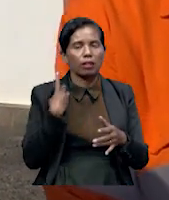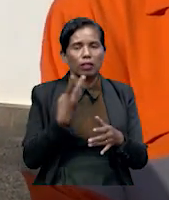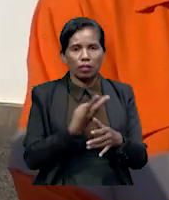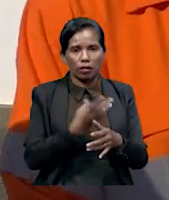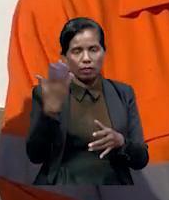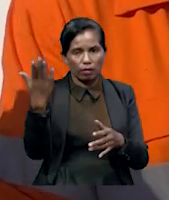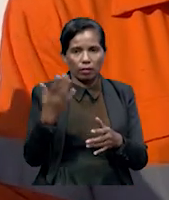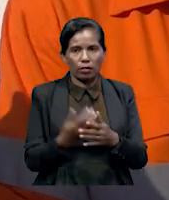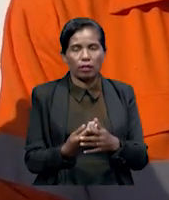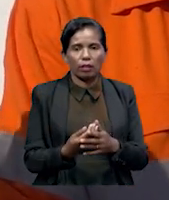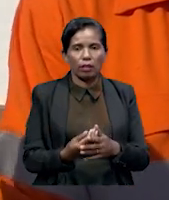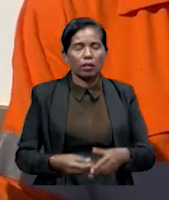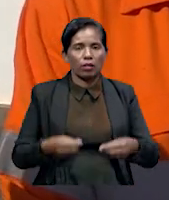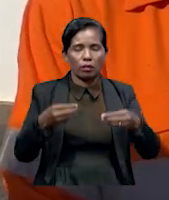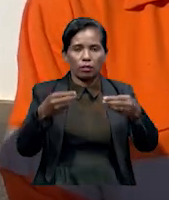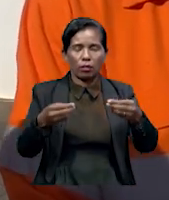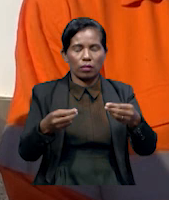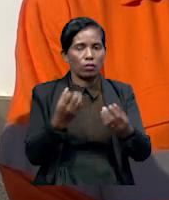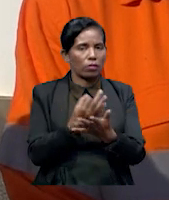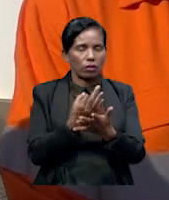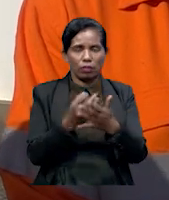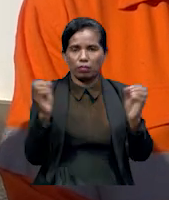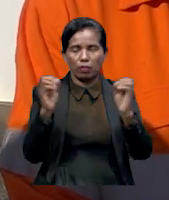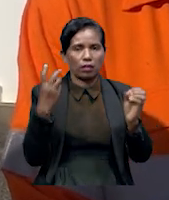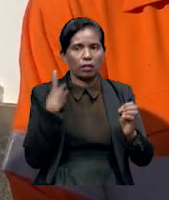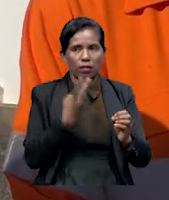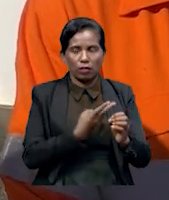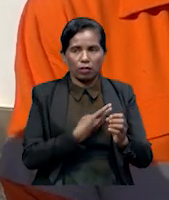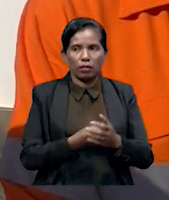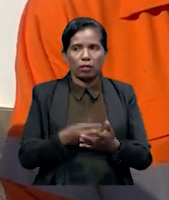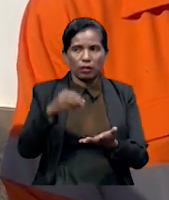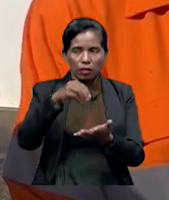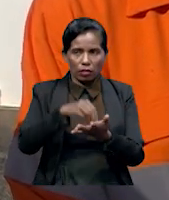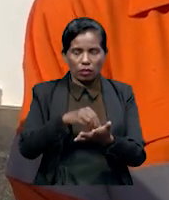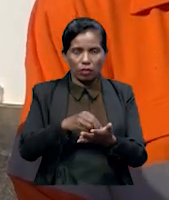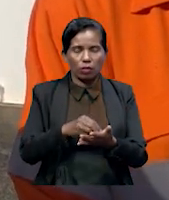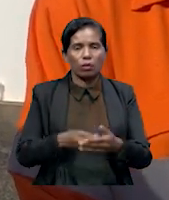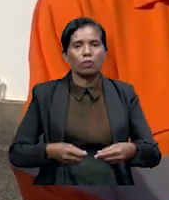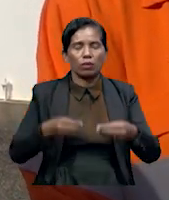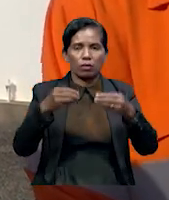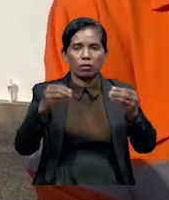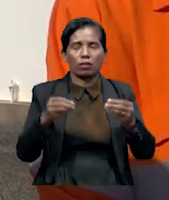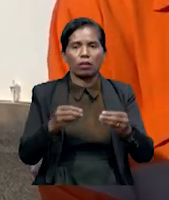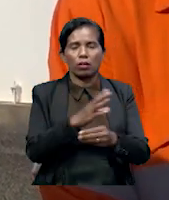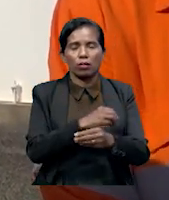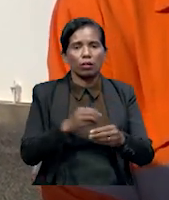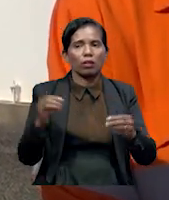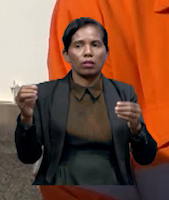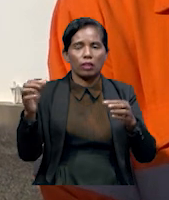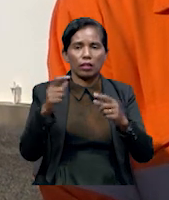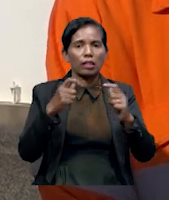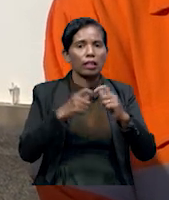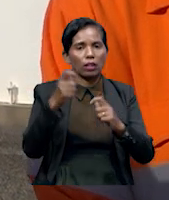Eternidade, lá fora em 2 metros na beita. O investimento, bota, tecnologia, o perigo, os riscos aí